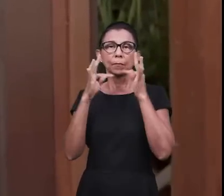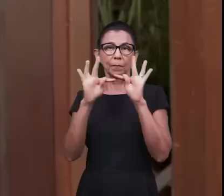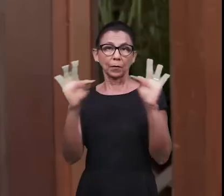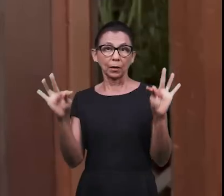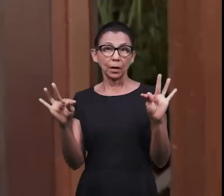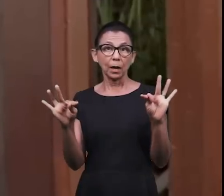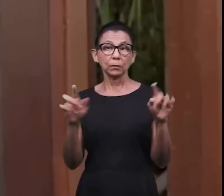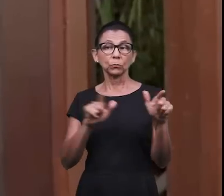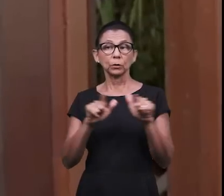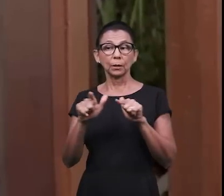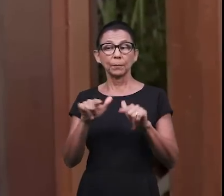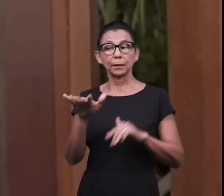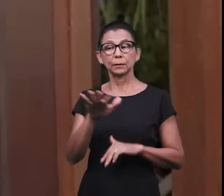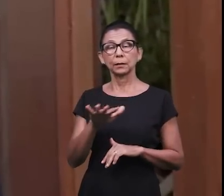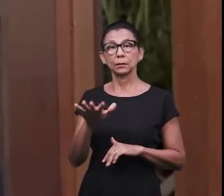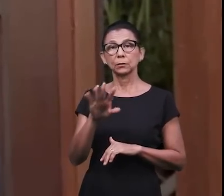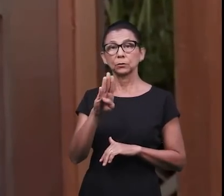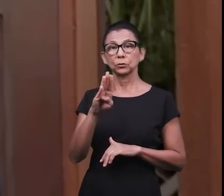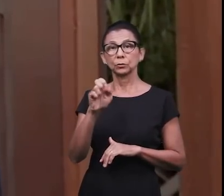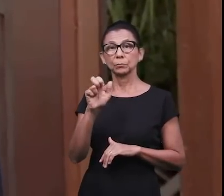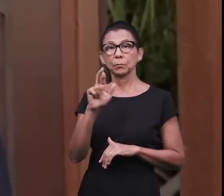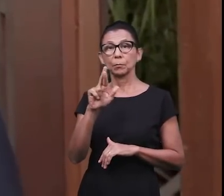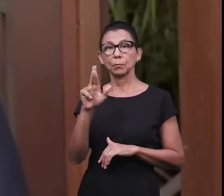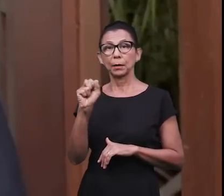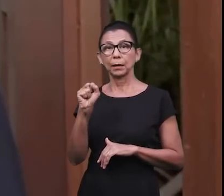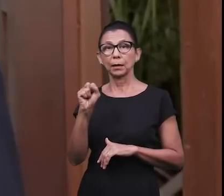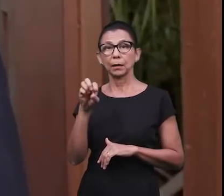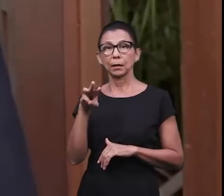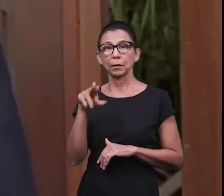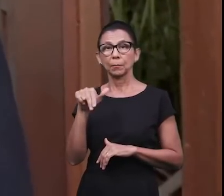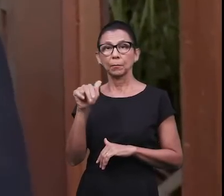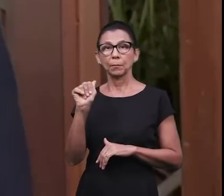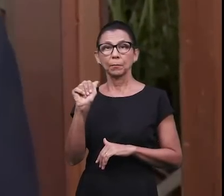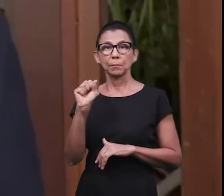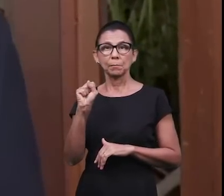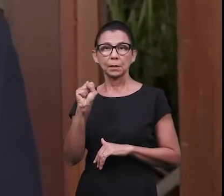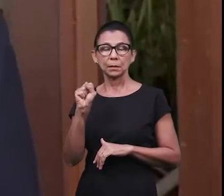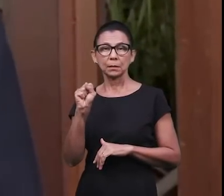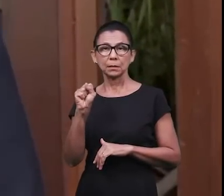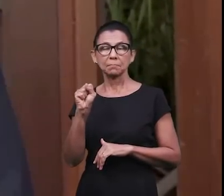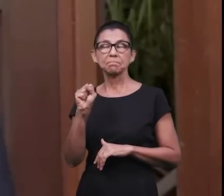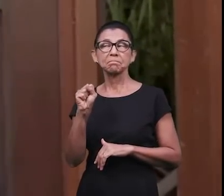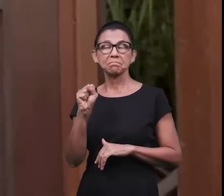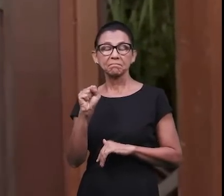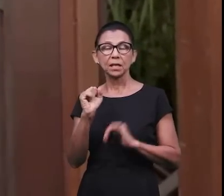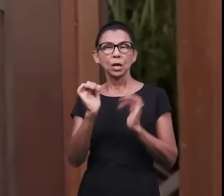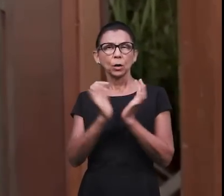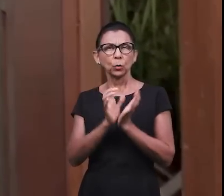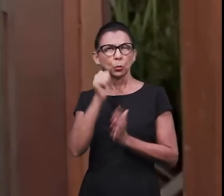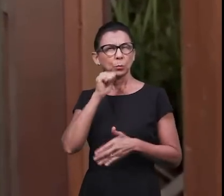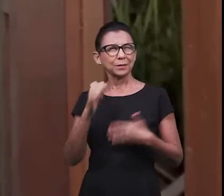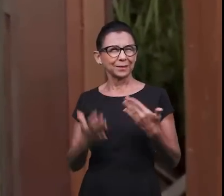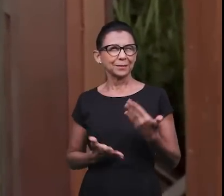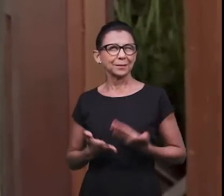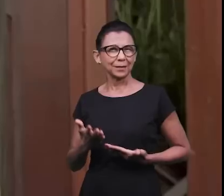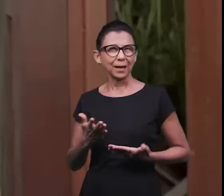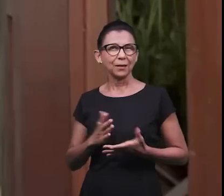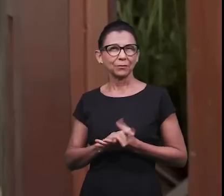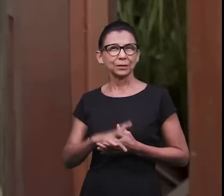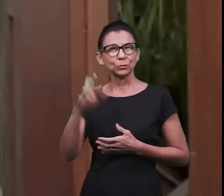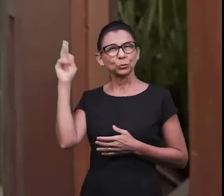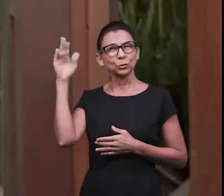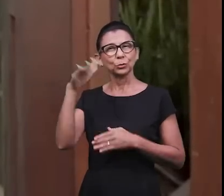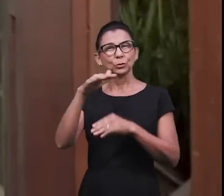Barra Mansa. Um grupo de oração de senhoras, Servas em Oração. Um grupo de senhoras que foi levantado para